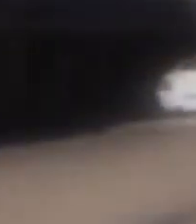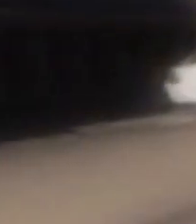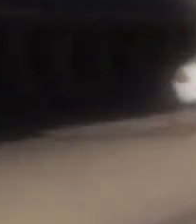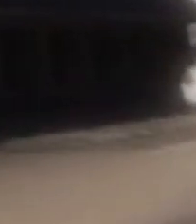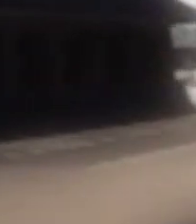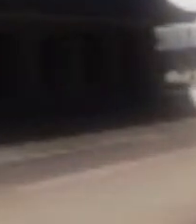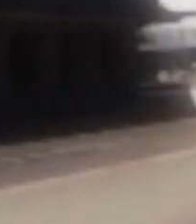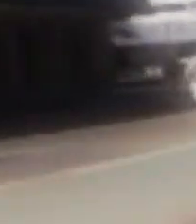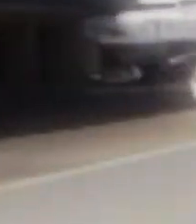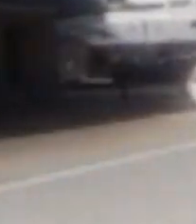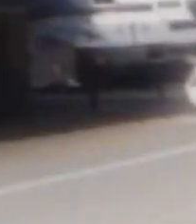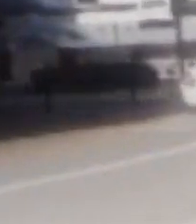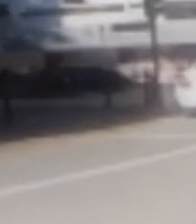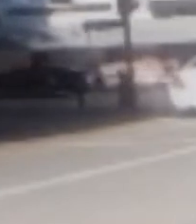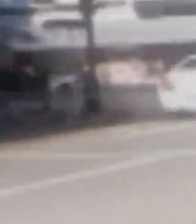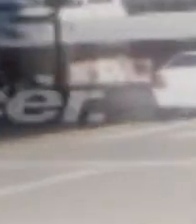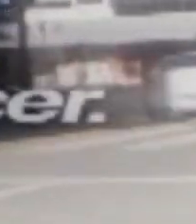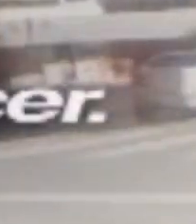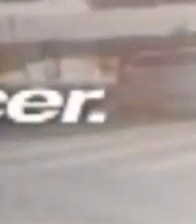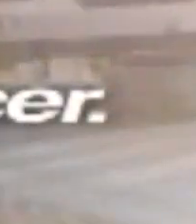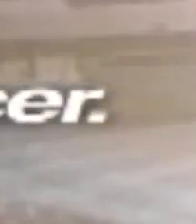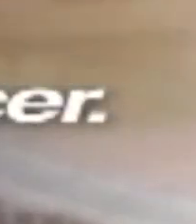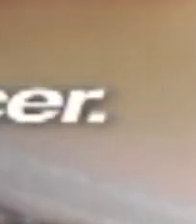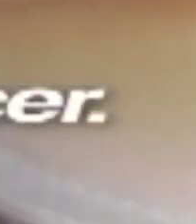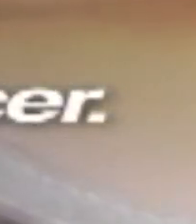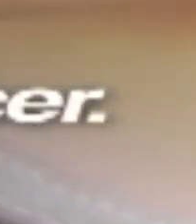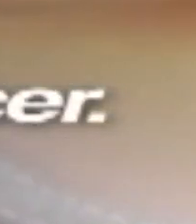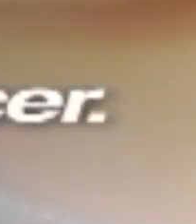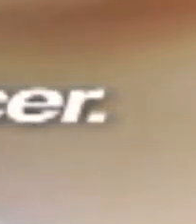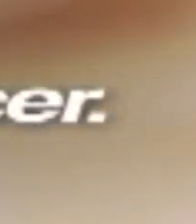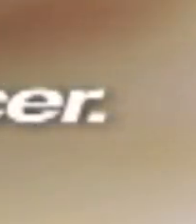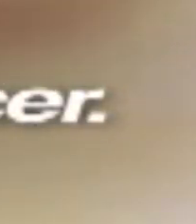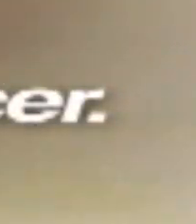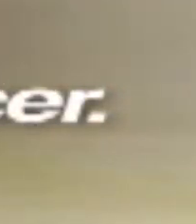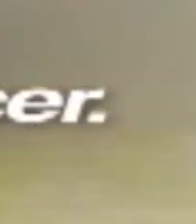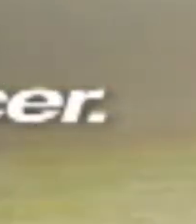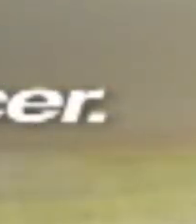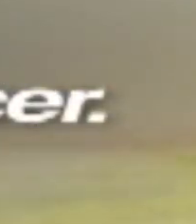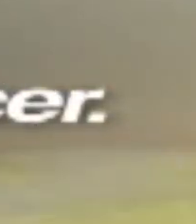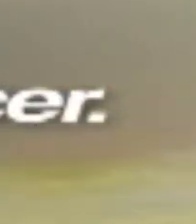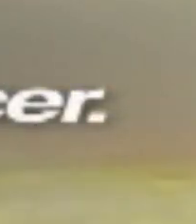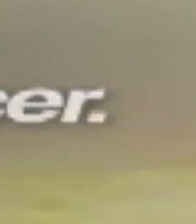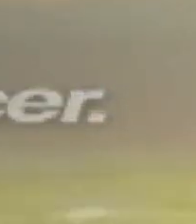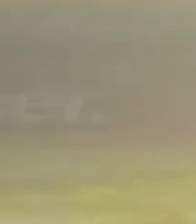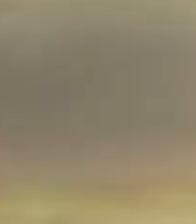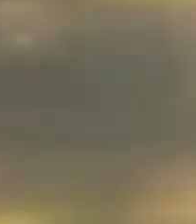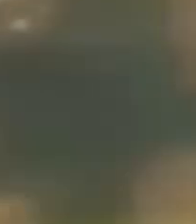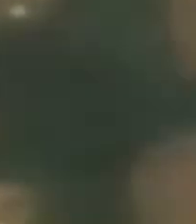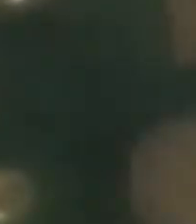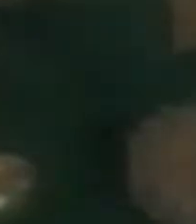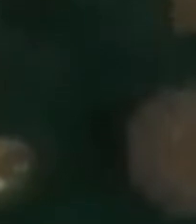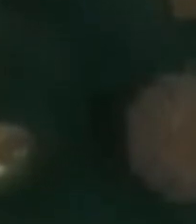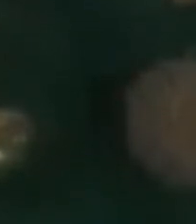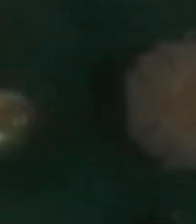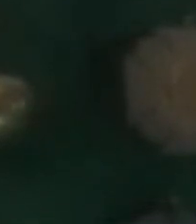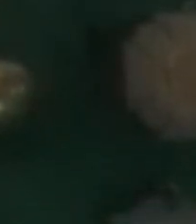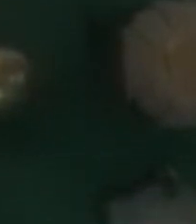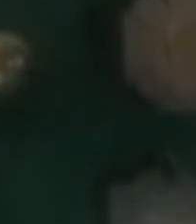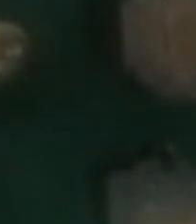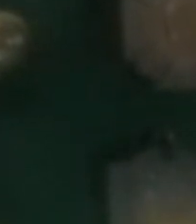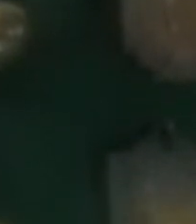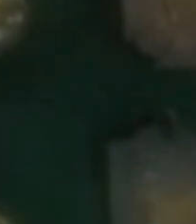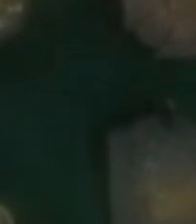vida, às crônicas, aos ensaios, a essa memória viva aqui da nossa cidade. E nessa nova era, nós